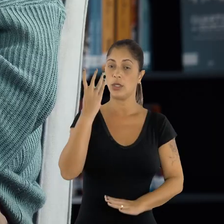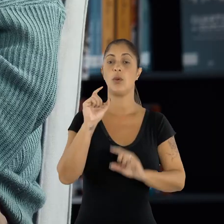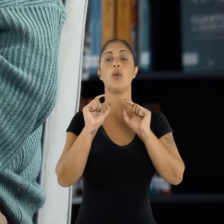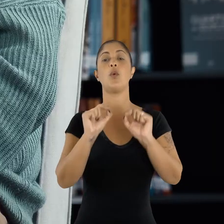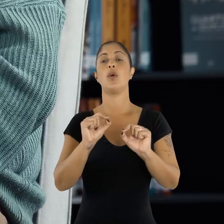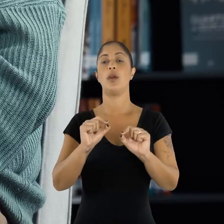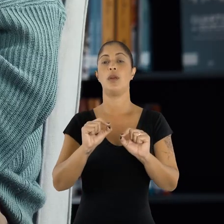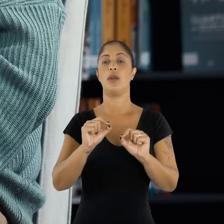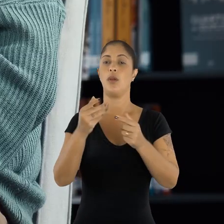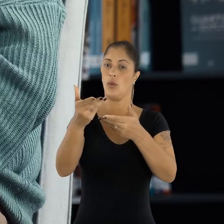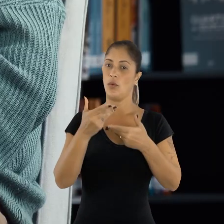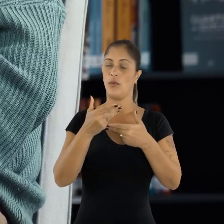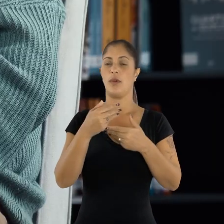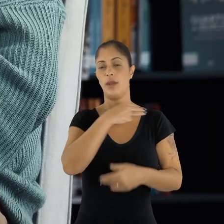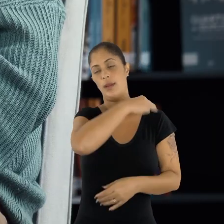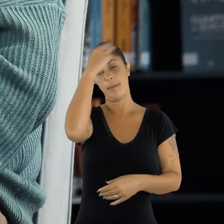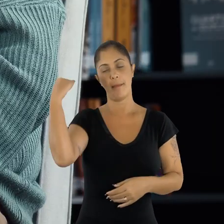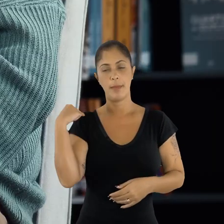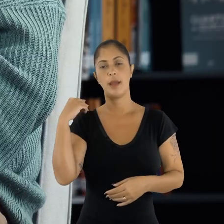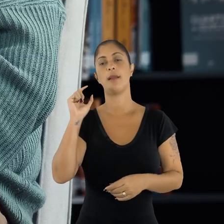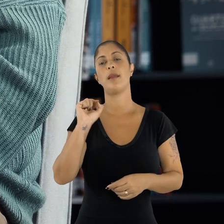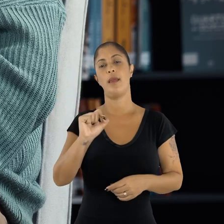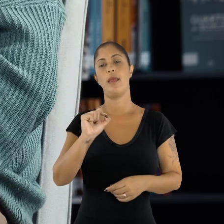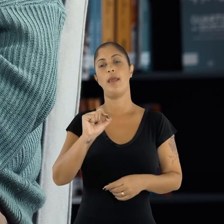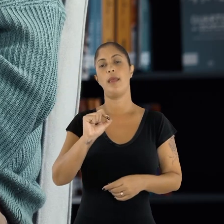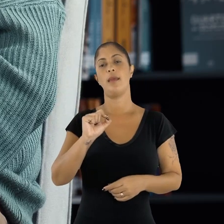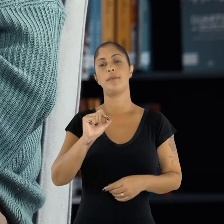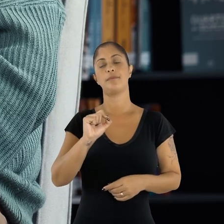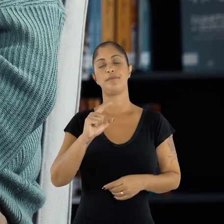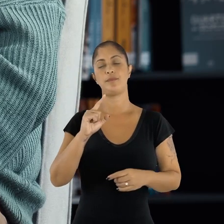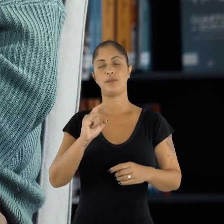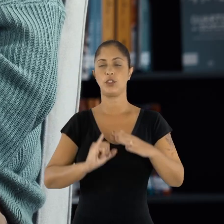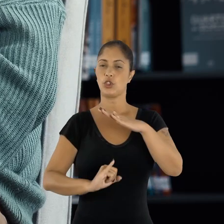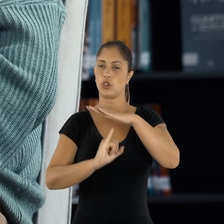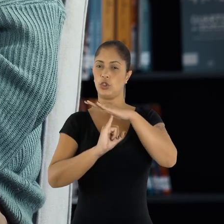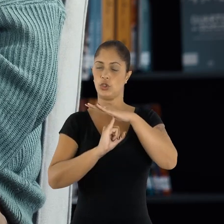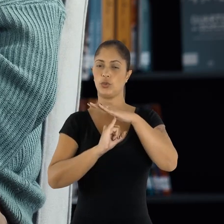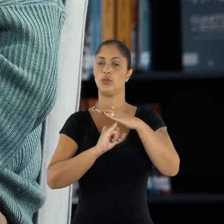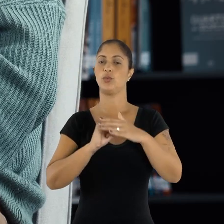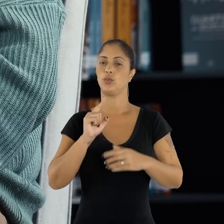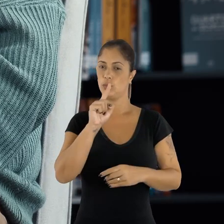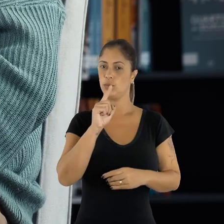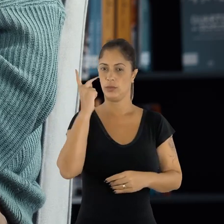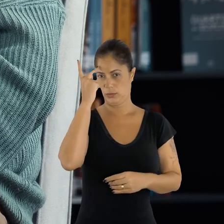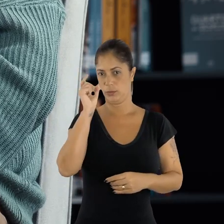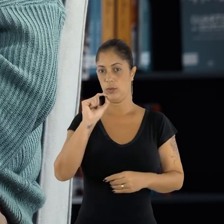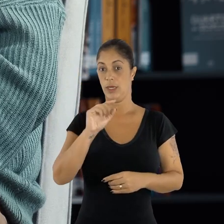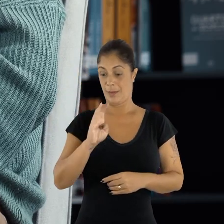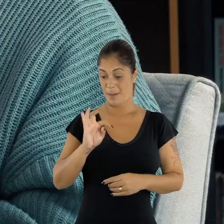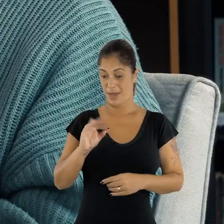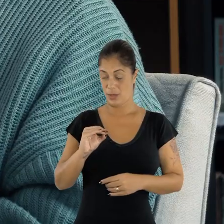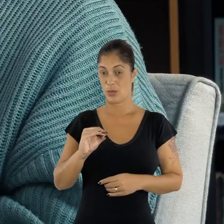gente criou o CEPIS. Pedro. A convite da Madre Cristina, que era diretora do Instituto Sede